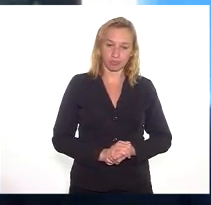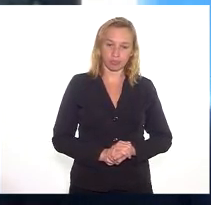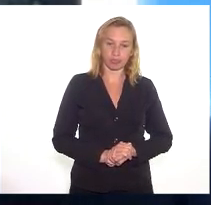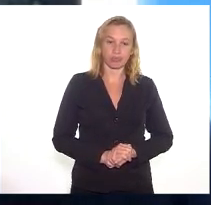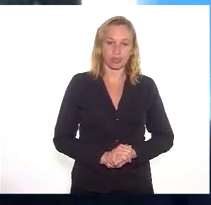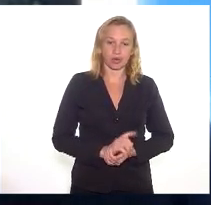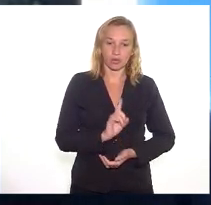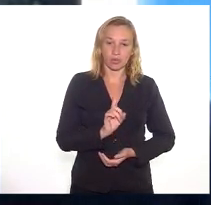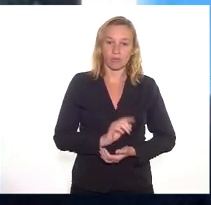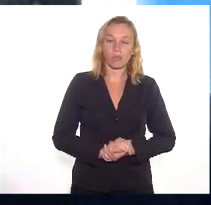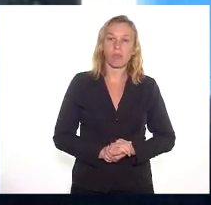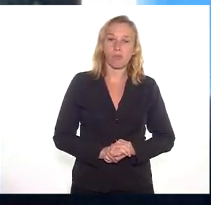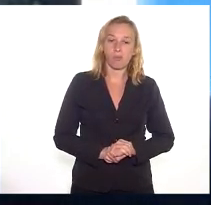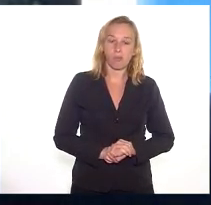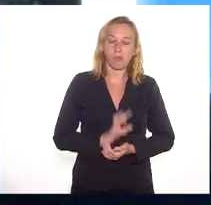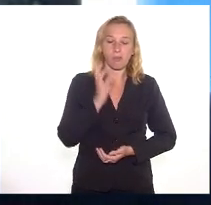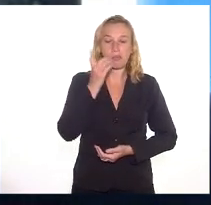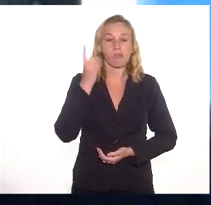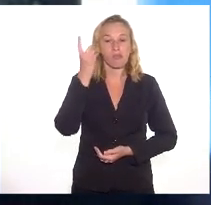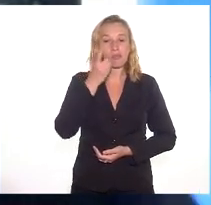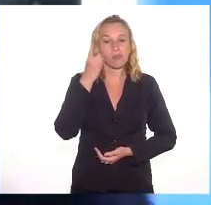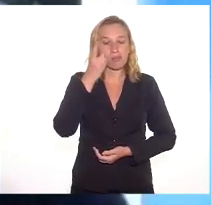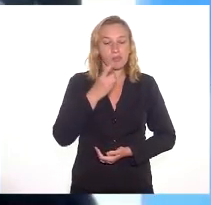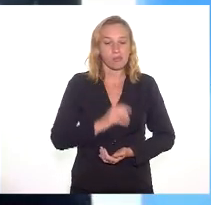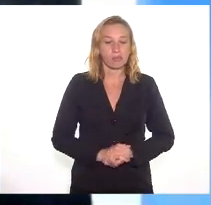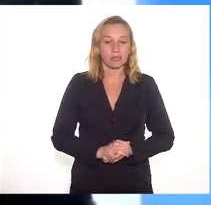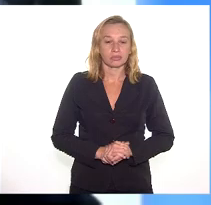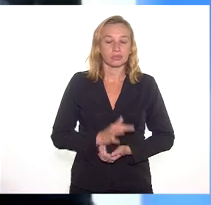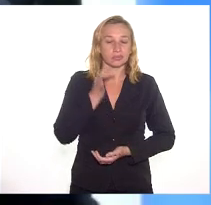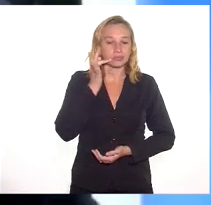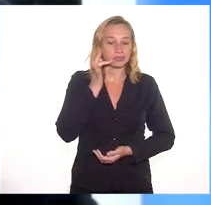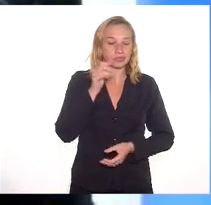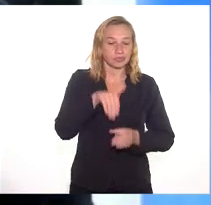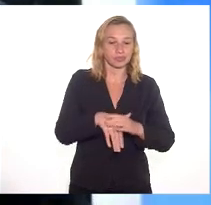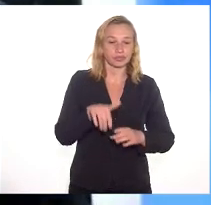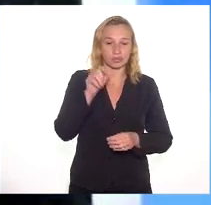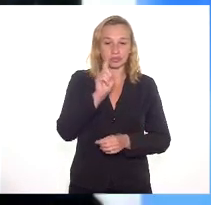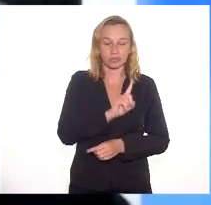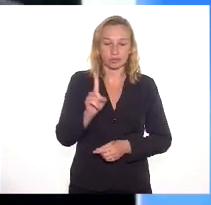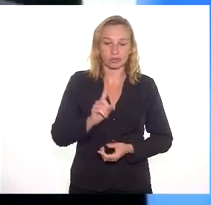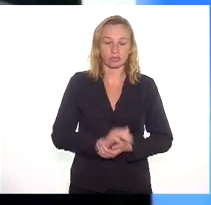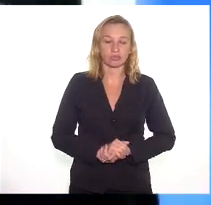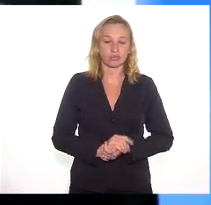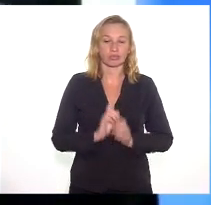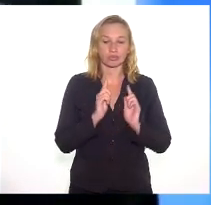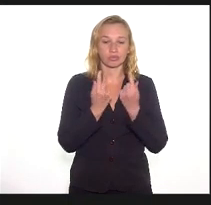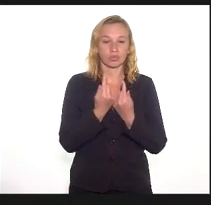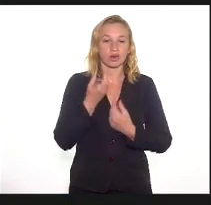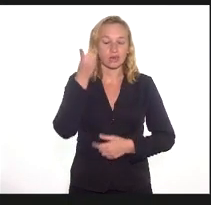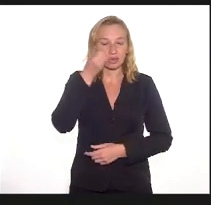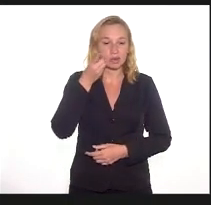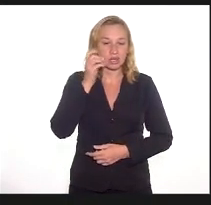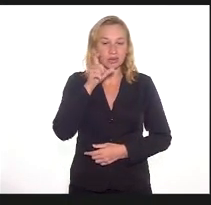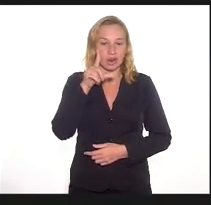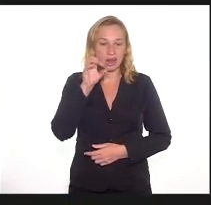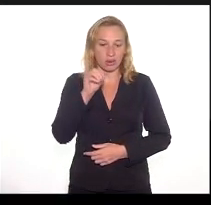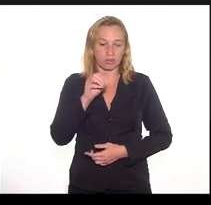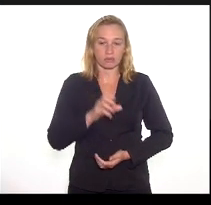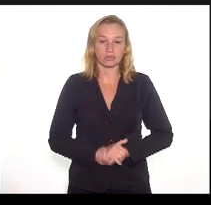Também não? Deputado, deputado Jorge Felipe Neto votou não no grupo. Deputado Léo Vieira.